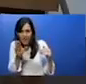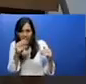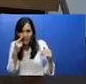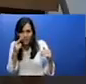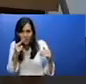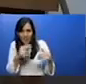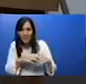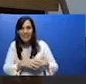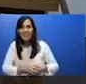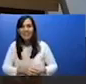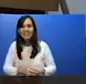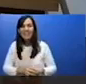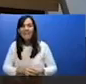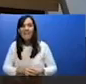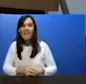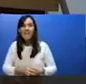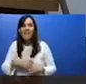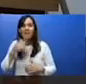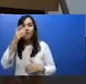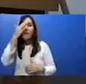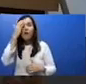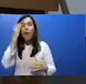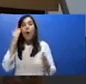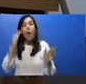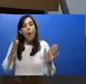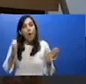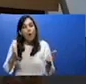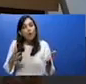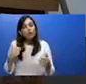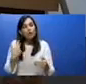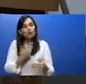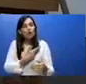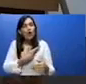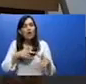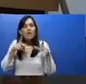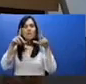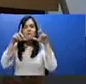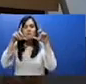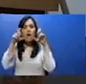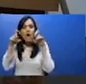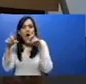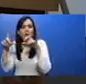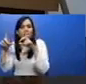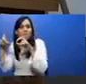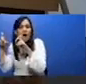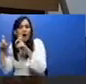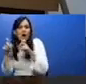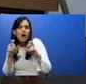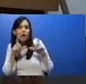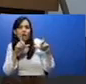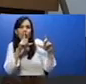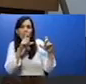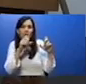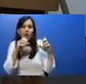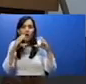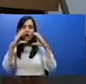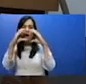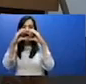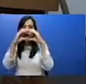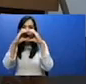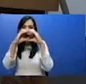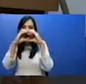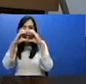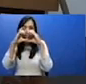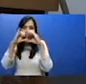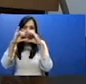sabe? Você sabe que hoje, quando nós queremos tirar uma foto de uma pessoa ou de uma cena, é só a